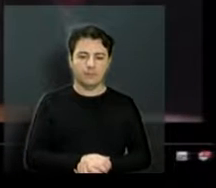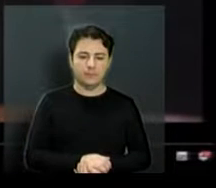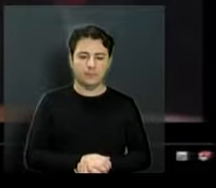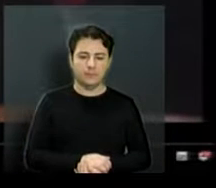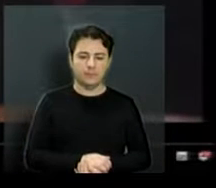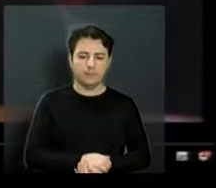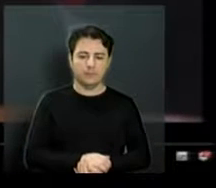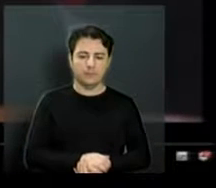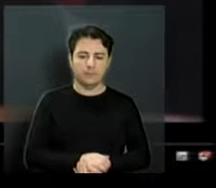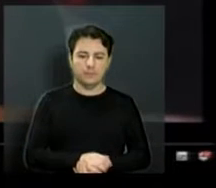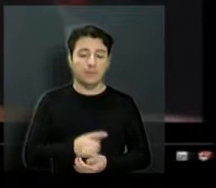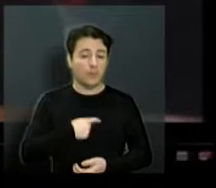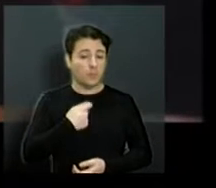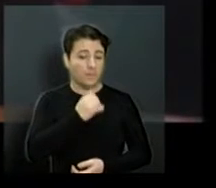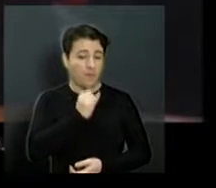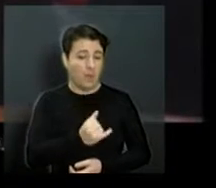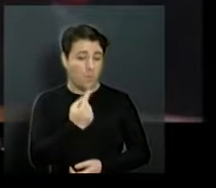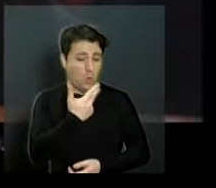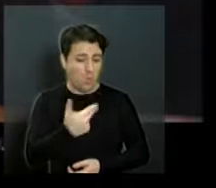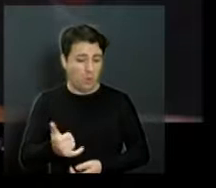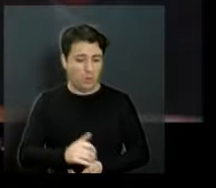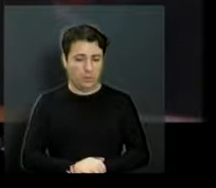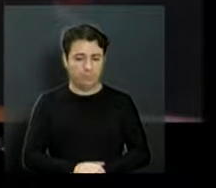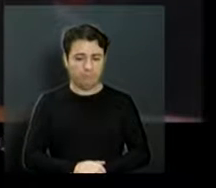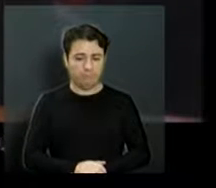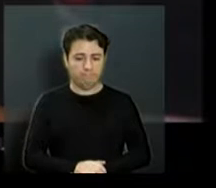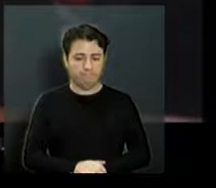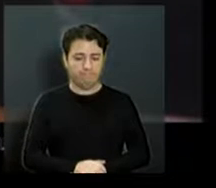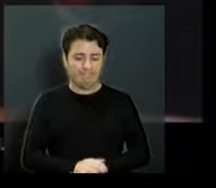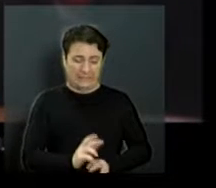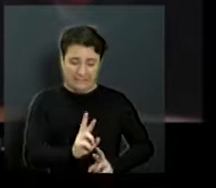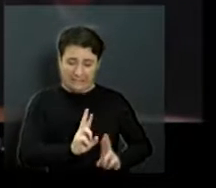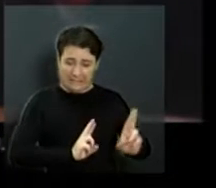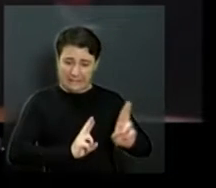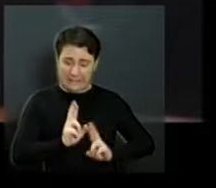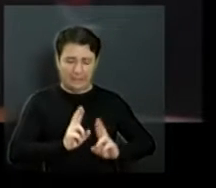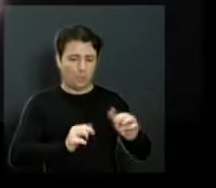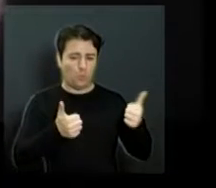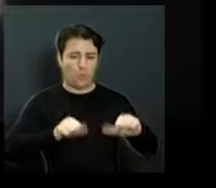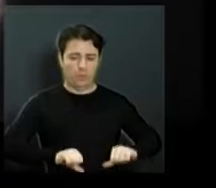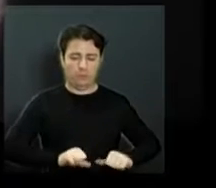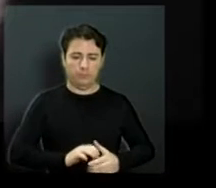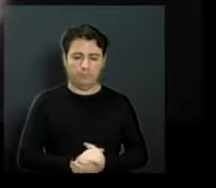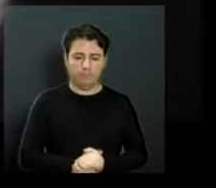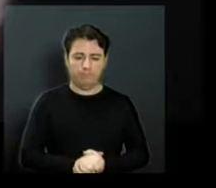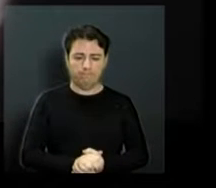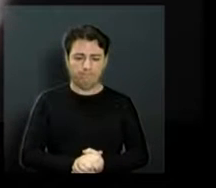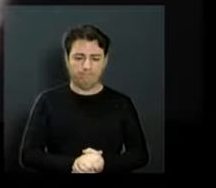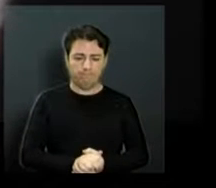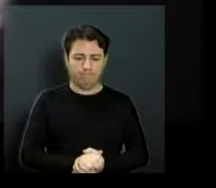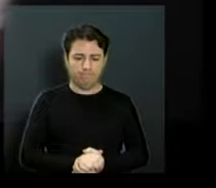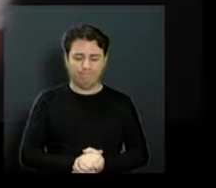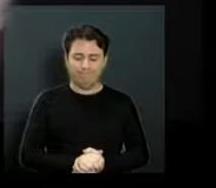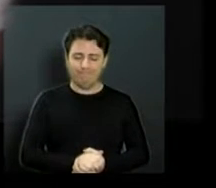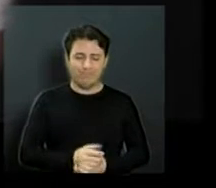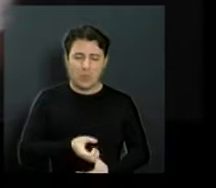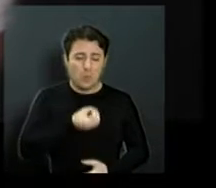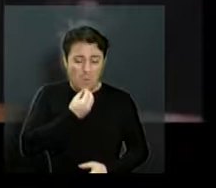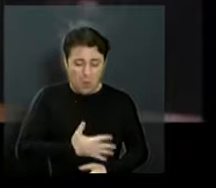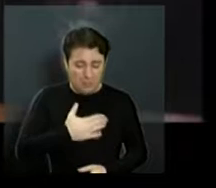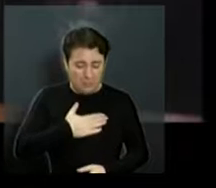There's something I need to tell you. This relationship isn't working. It isn't good for me.